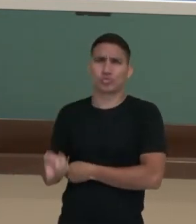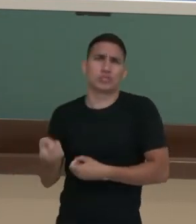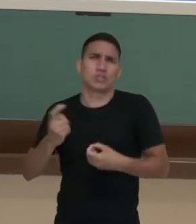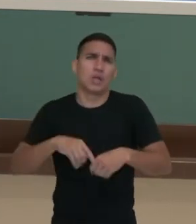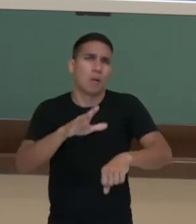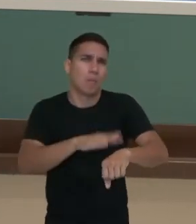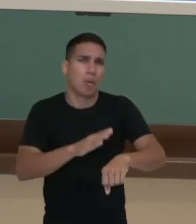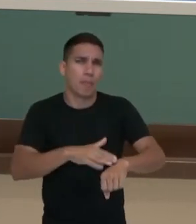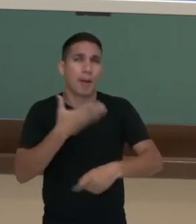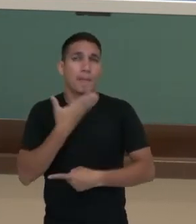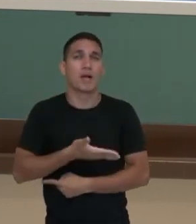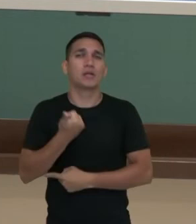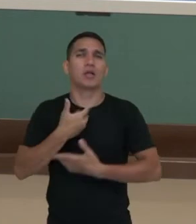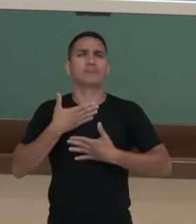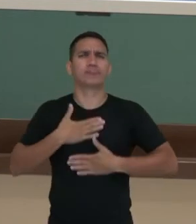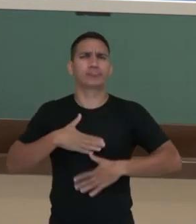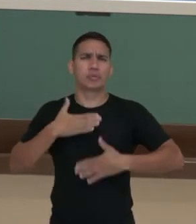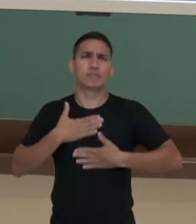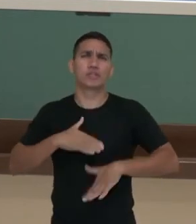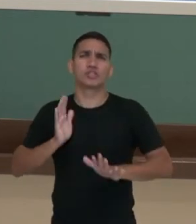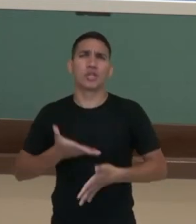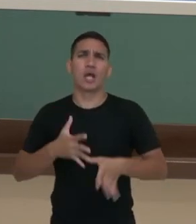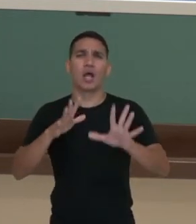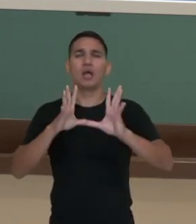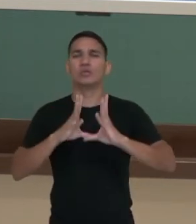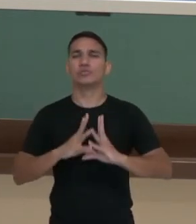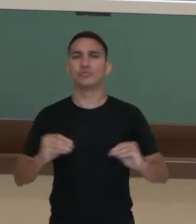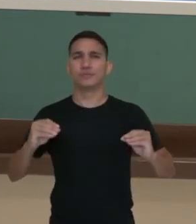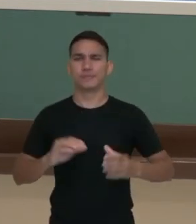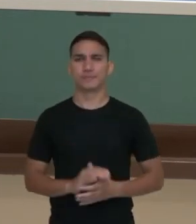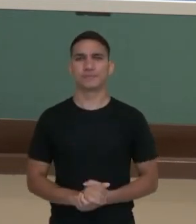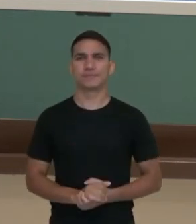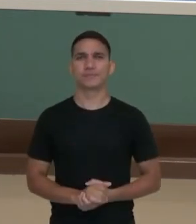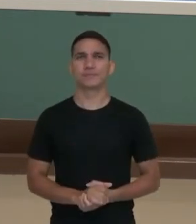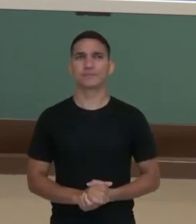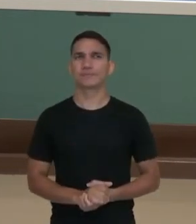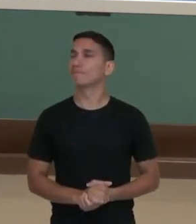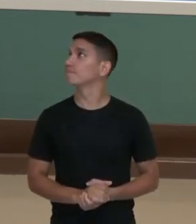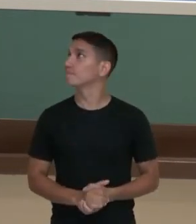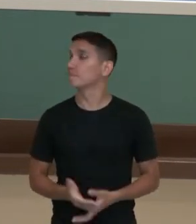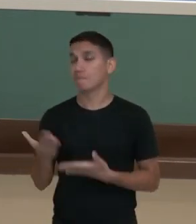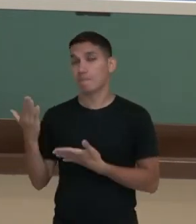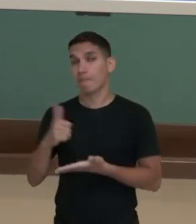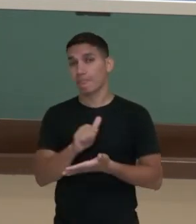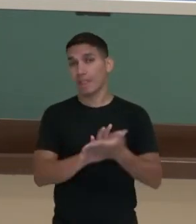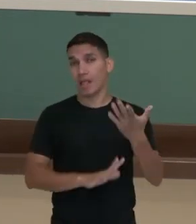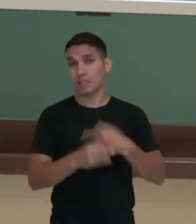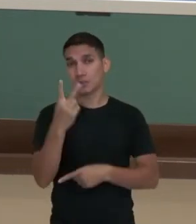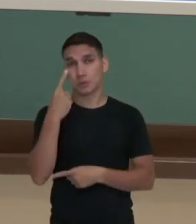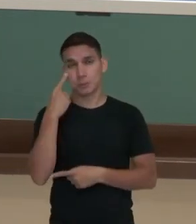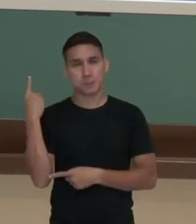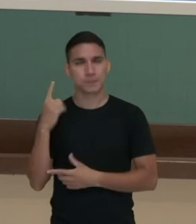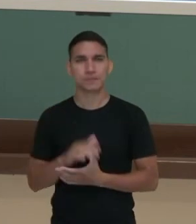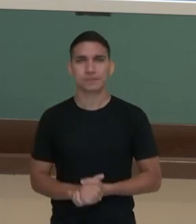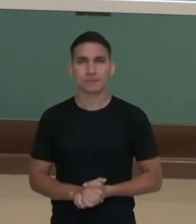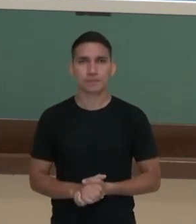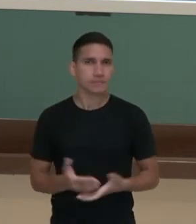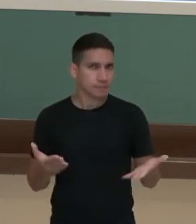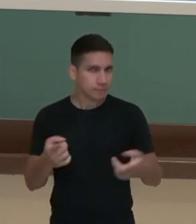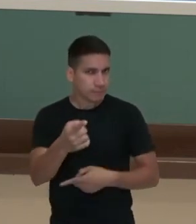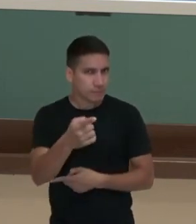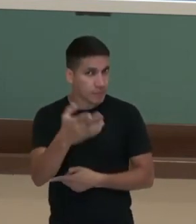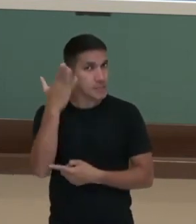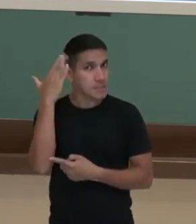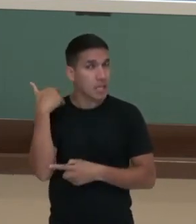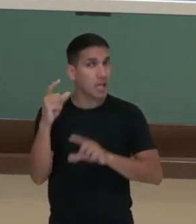quando, né, esses sintomas já tiverem sumido, ok? Segunda atividade, então. E aí, você